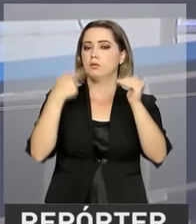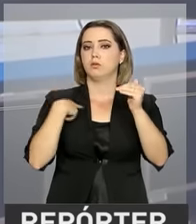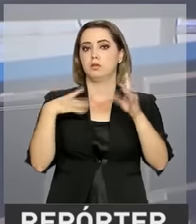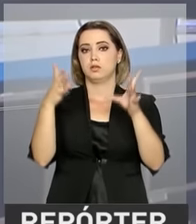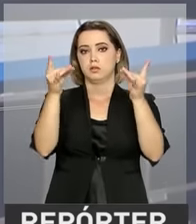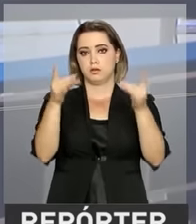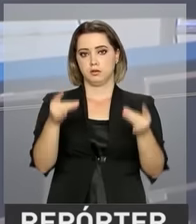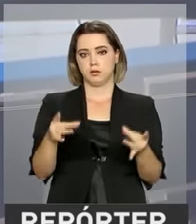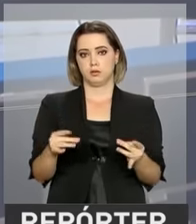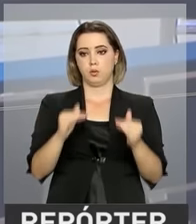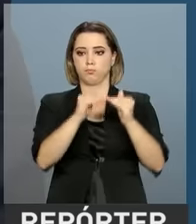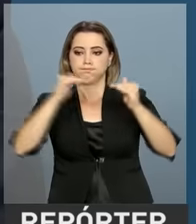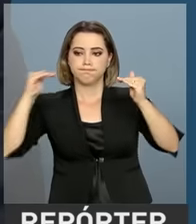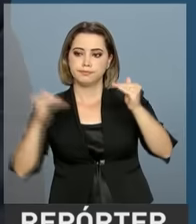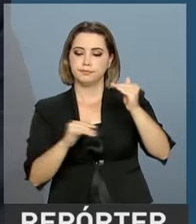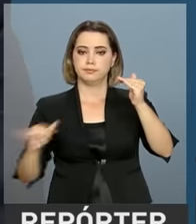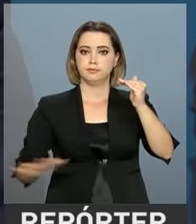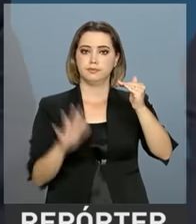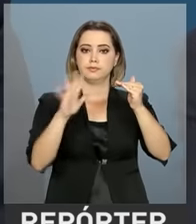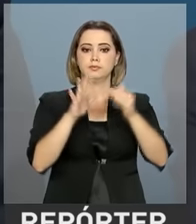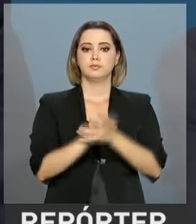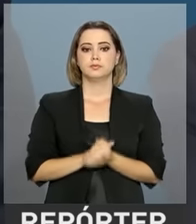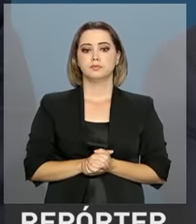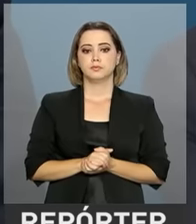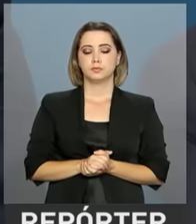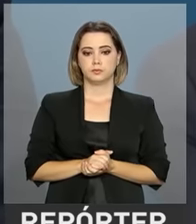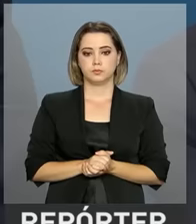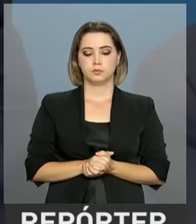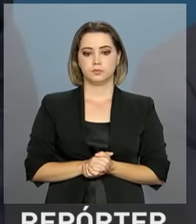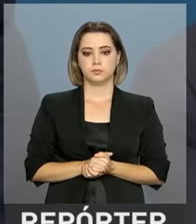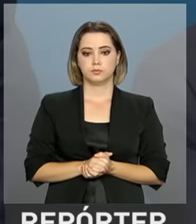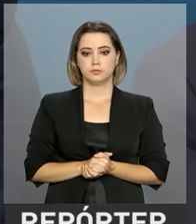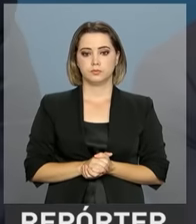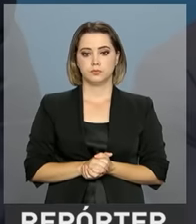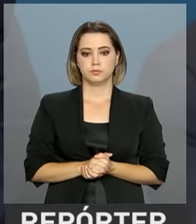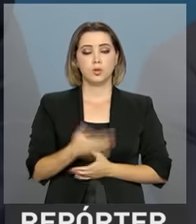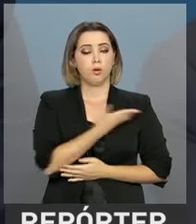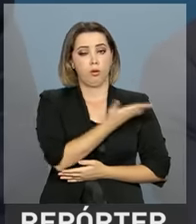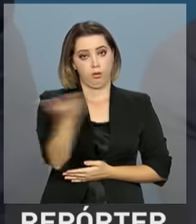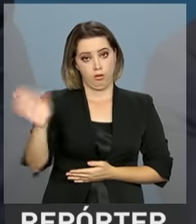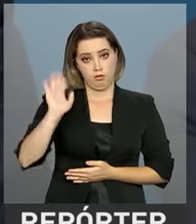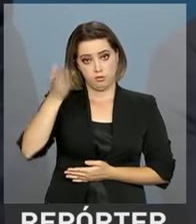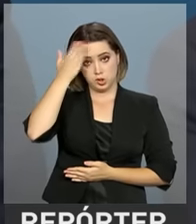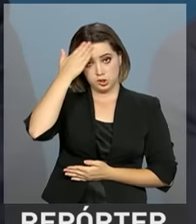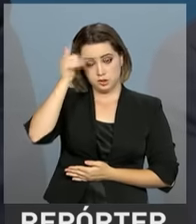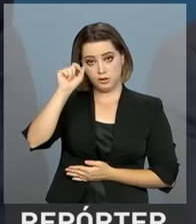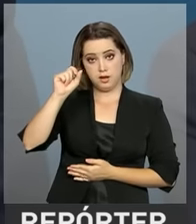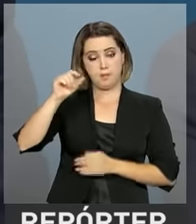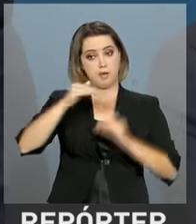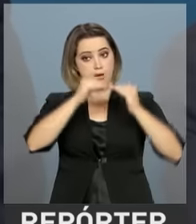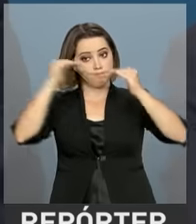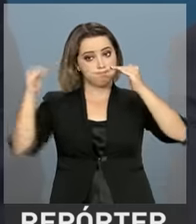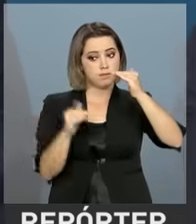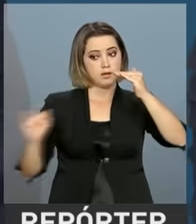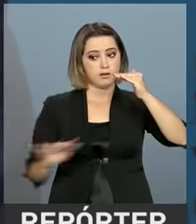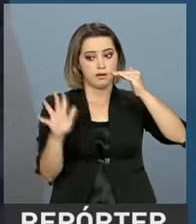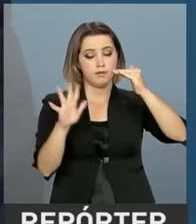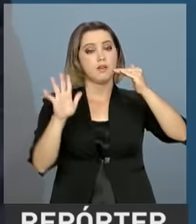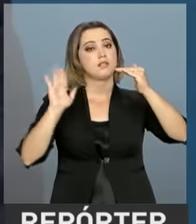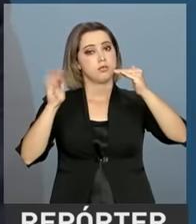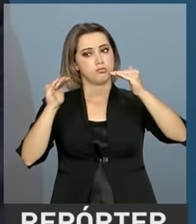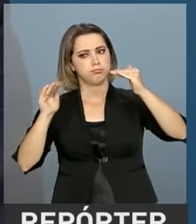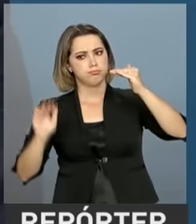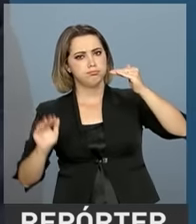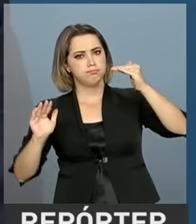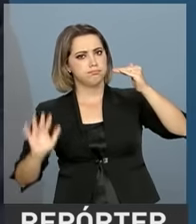da inflação os senhores sabem que a inflação eh vem recuando e